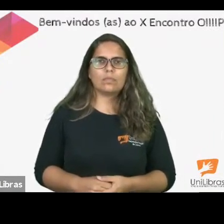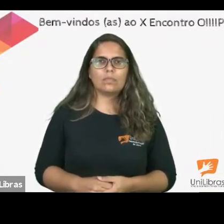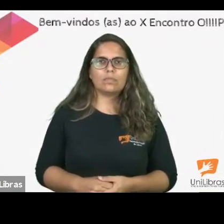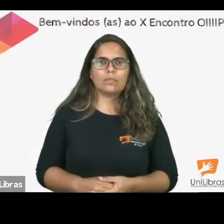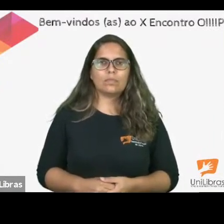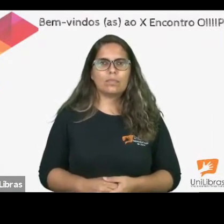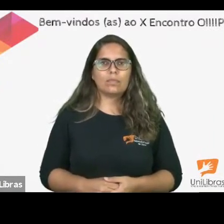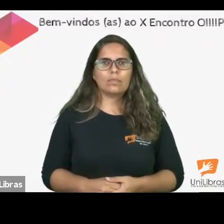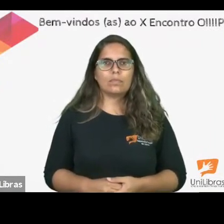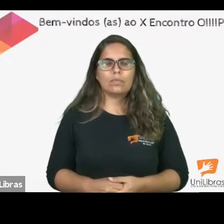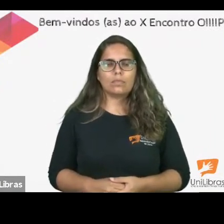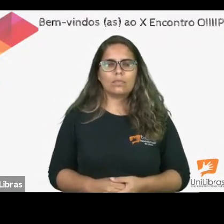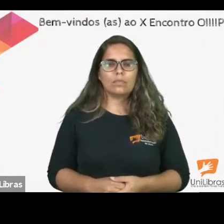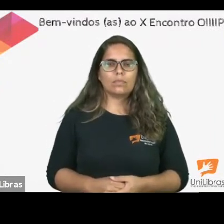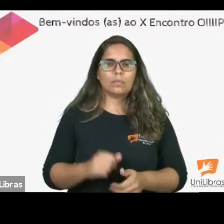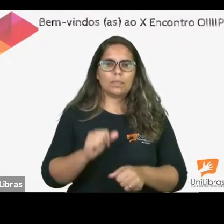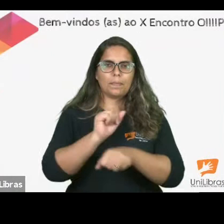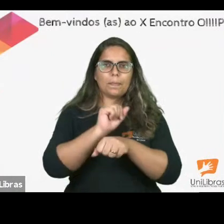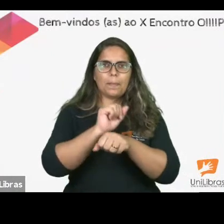Só um momento.